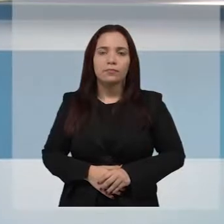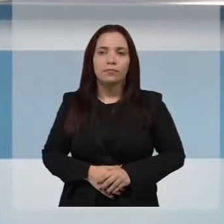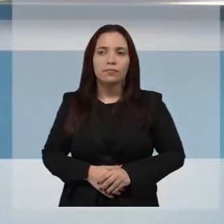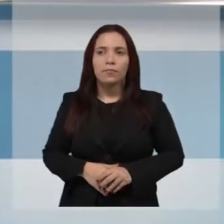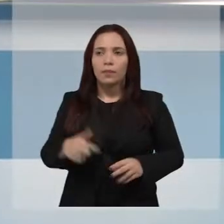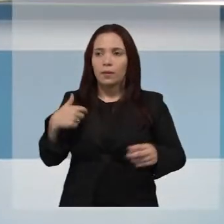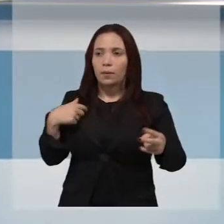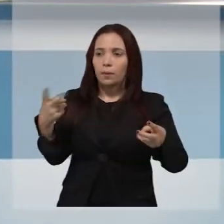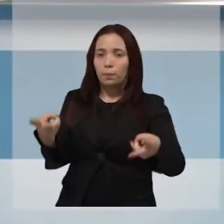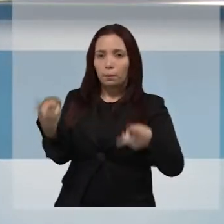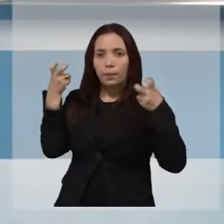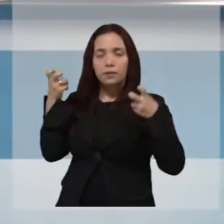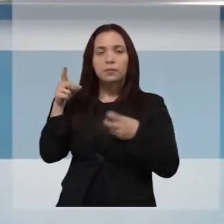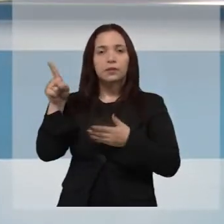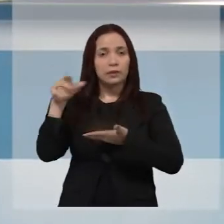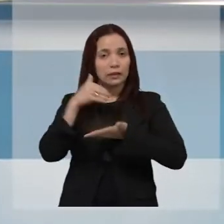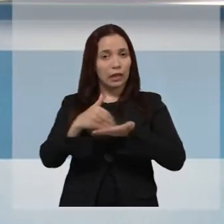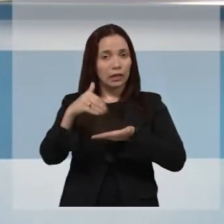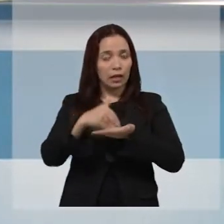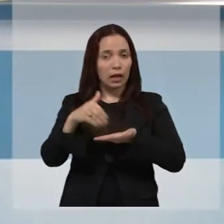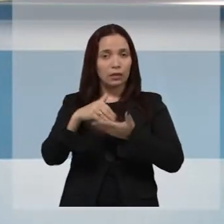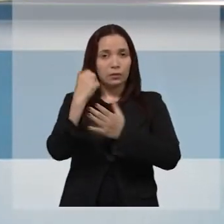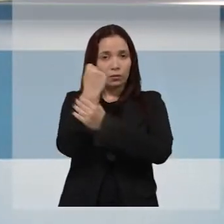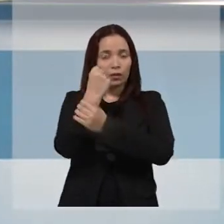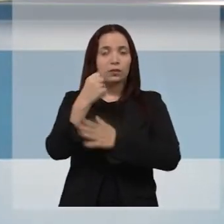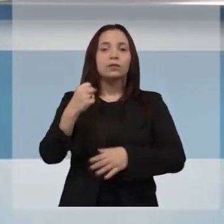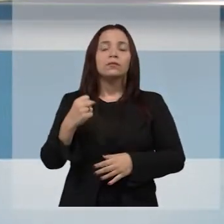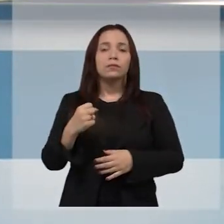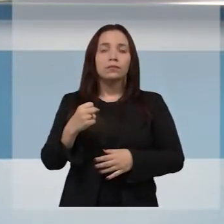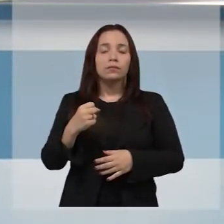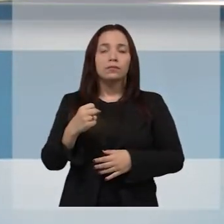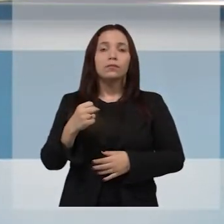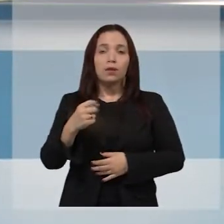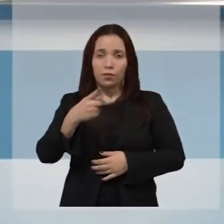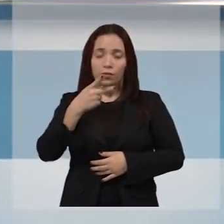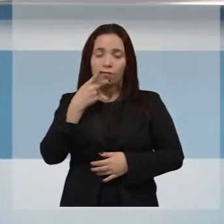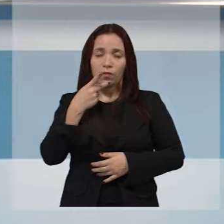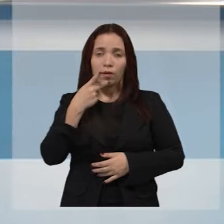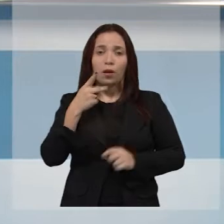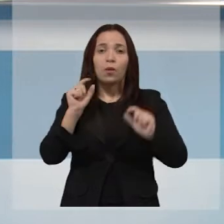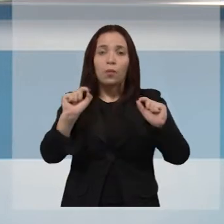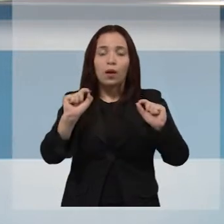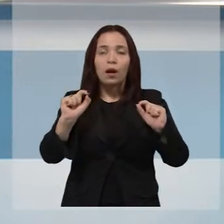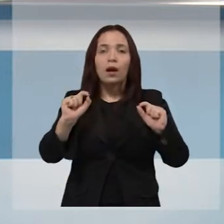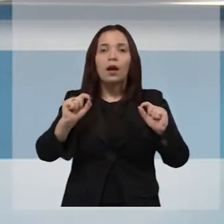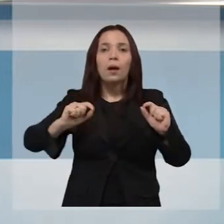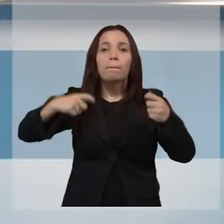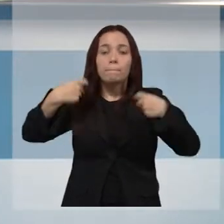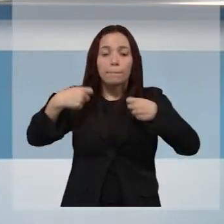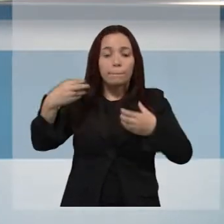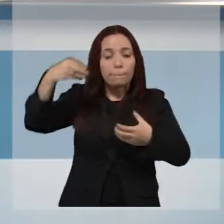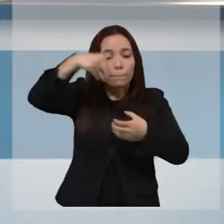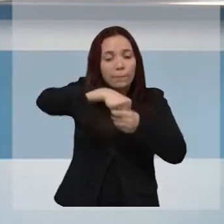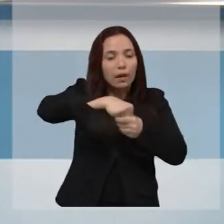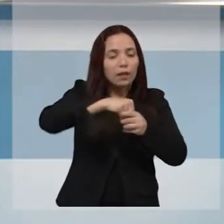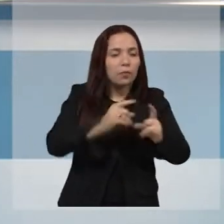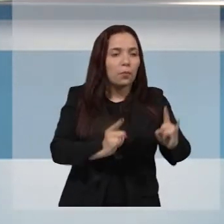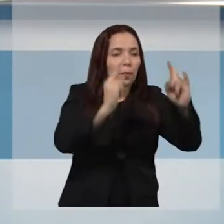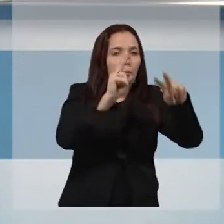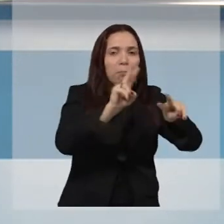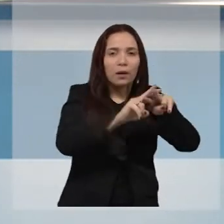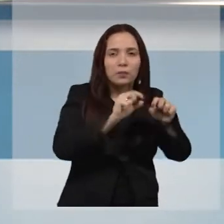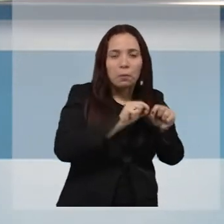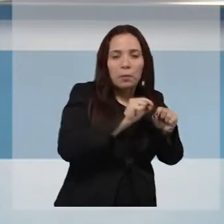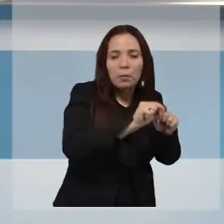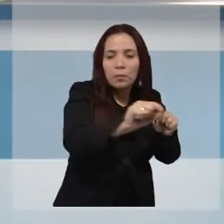Se eu estou entendendo bem, a ideia do secretário é combater o crime internamente, ou seja, pacifica as unidades